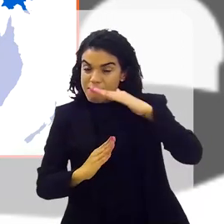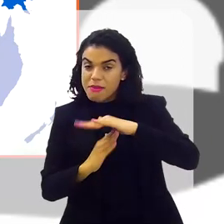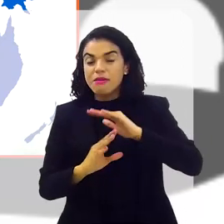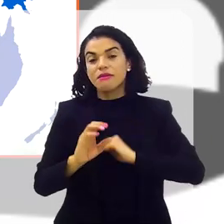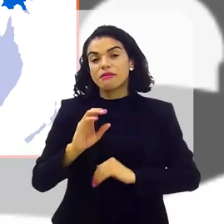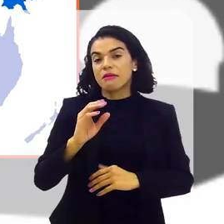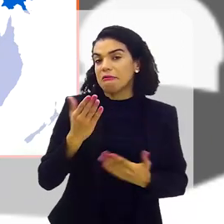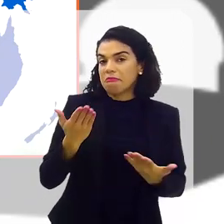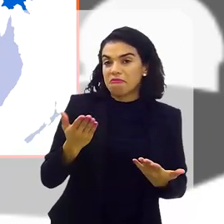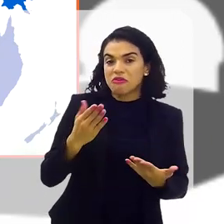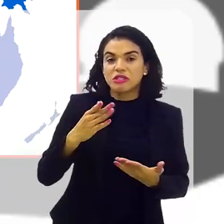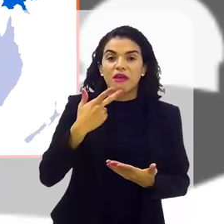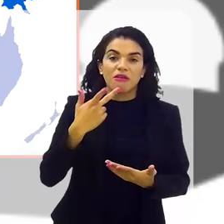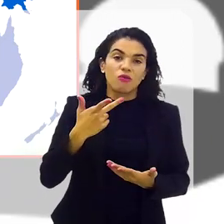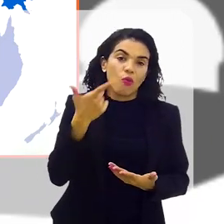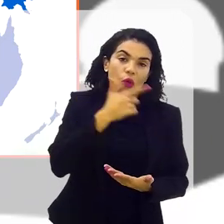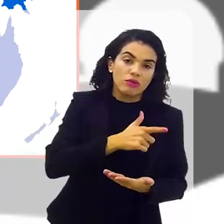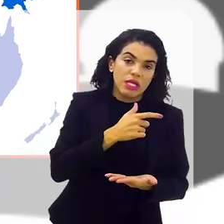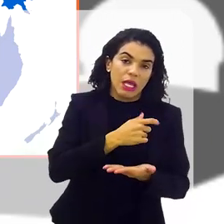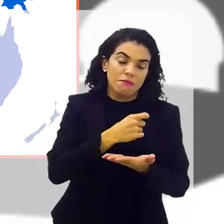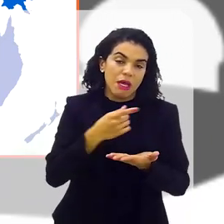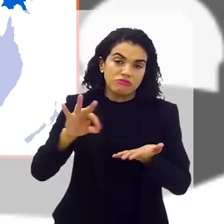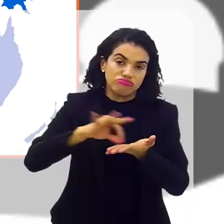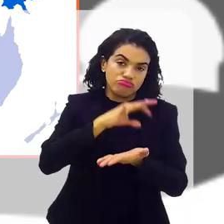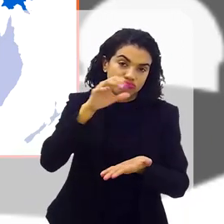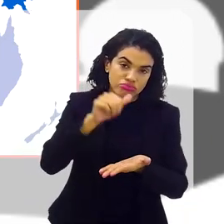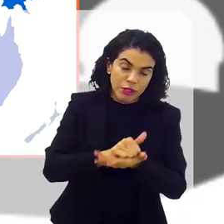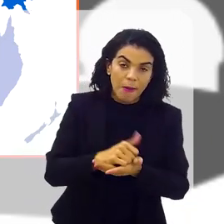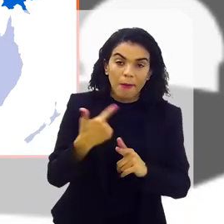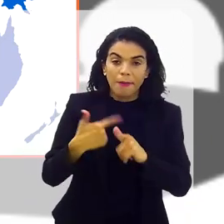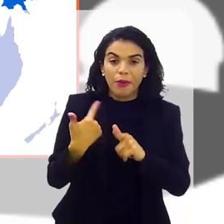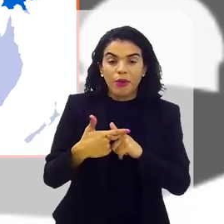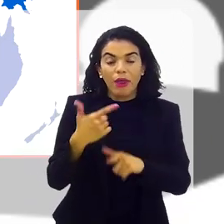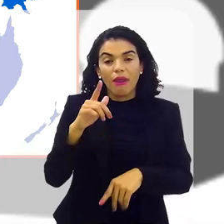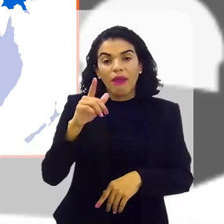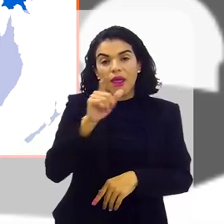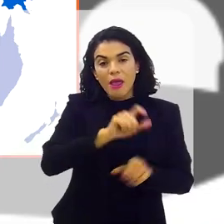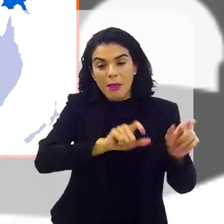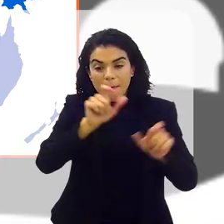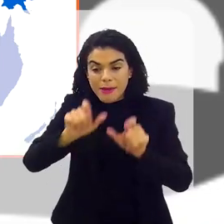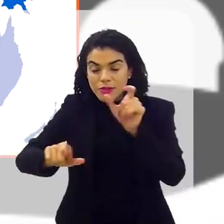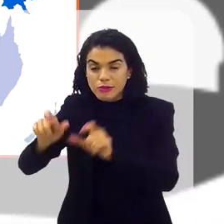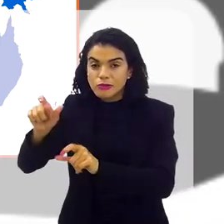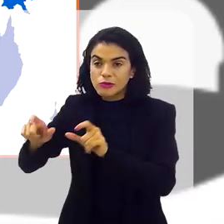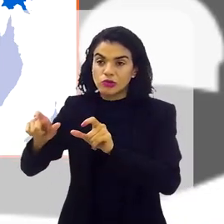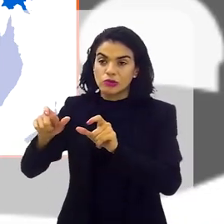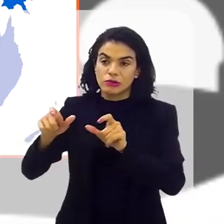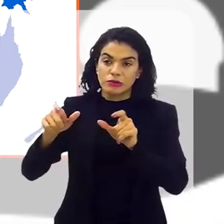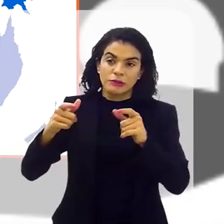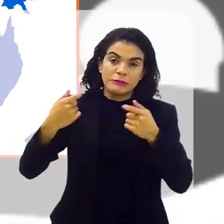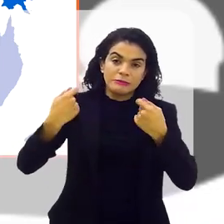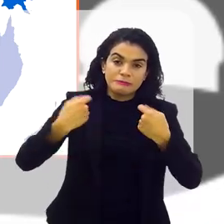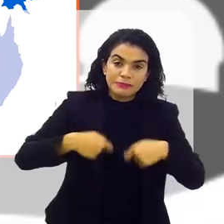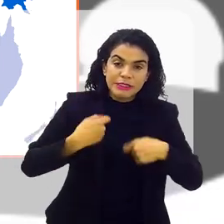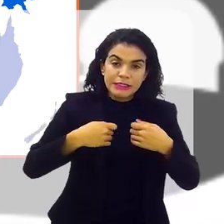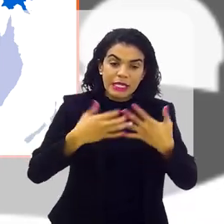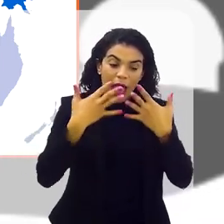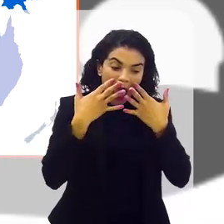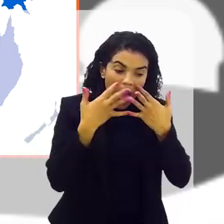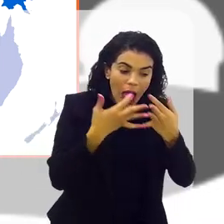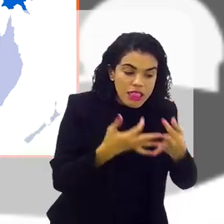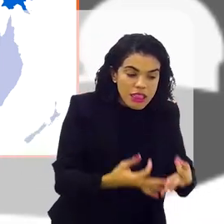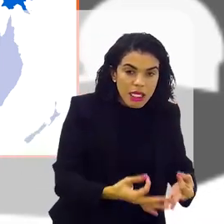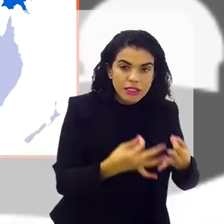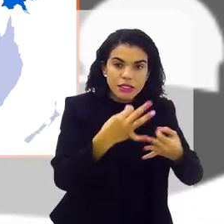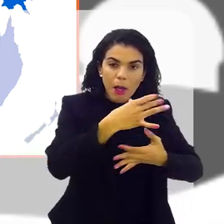chega num determinado momento você já não consegue mais porque são pessoas que necessariamente tem que ter uma atenção